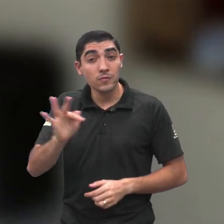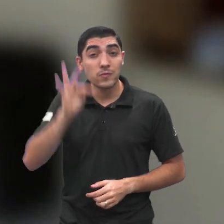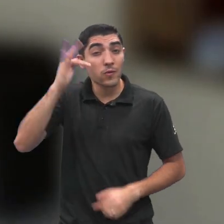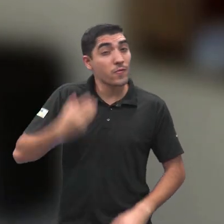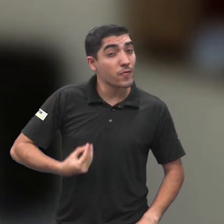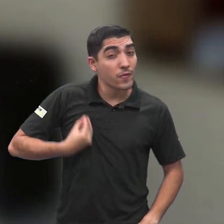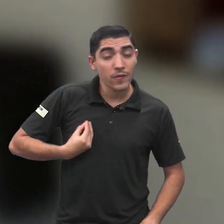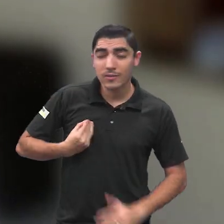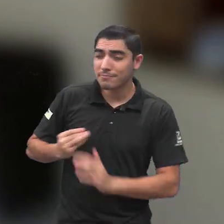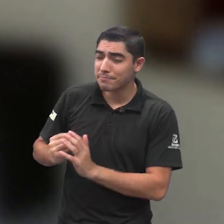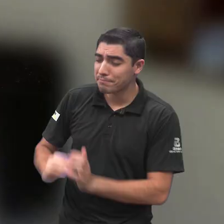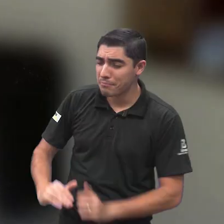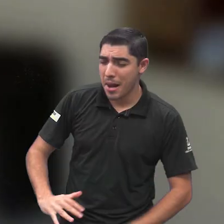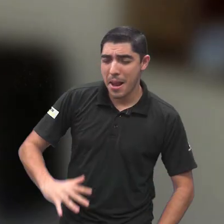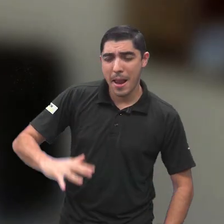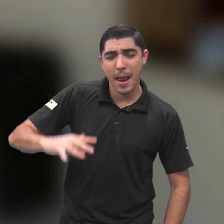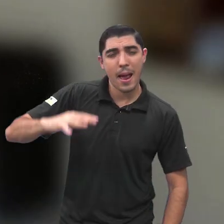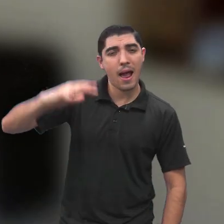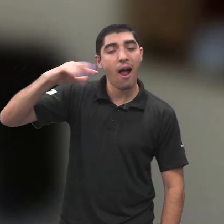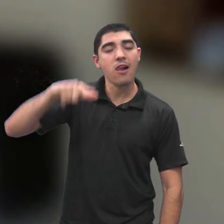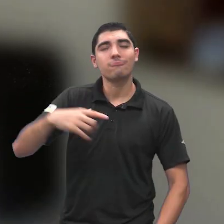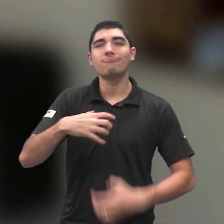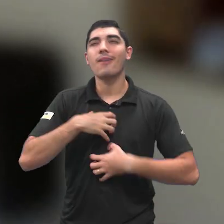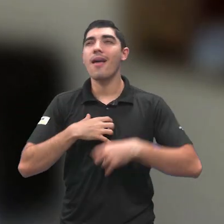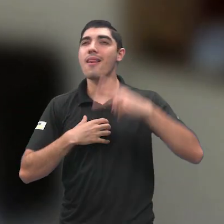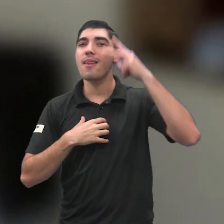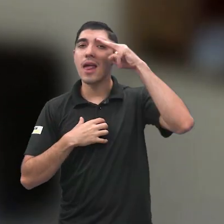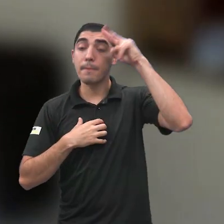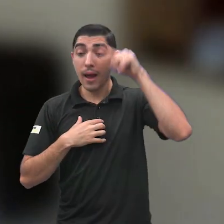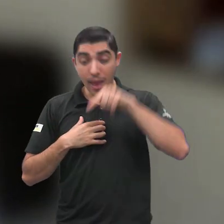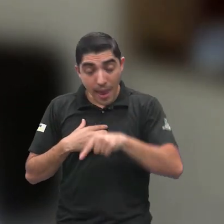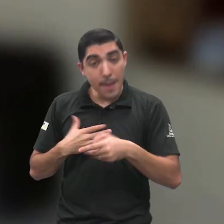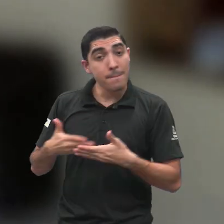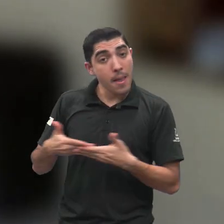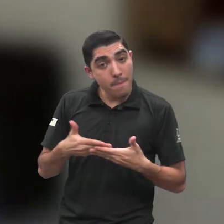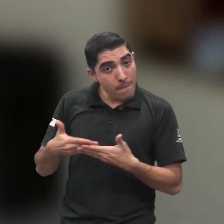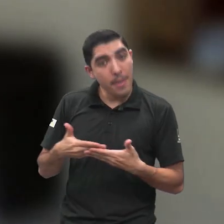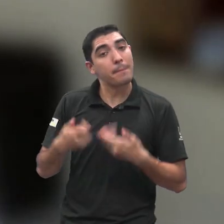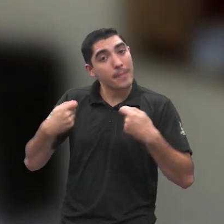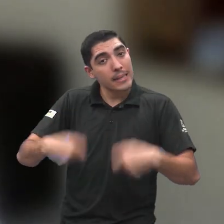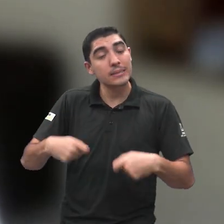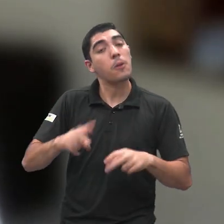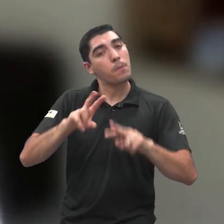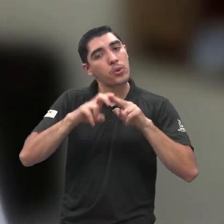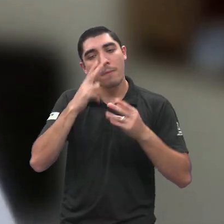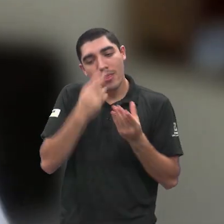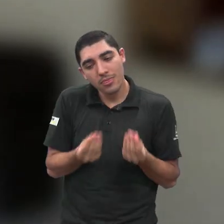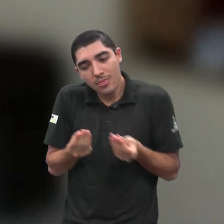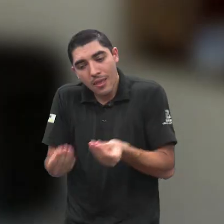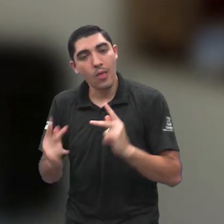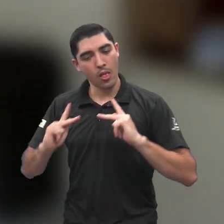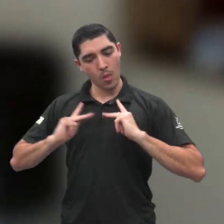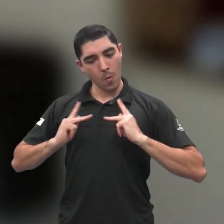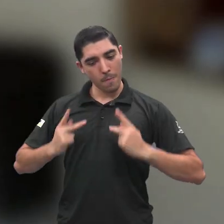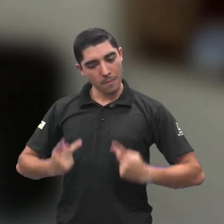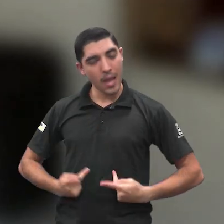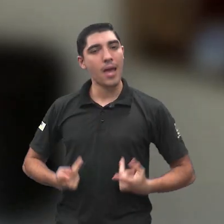Então o bebê precisa disso, né? Isso é que nos torna humanos, o que nos torna sensíveis, o que nos